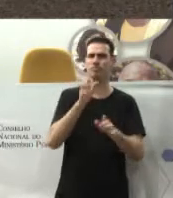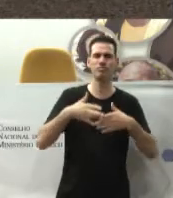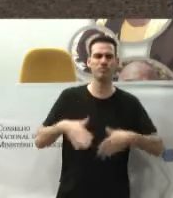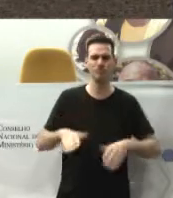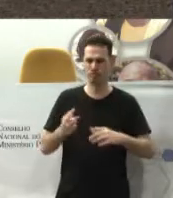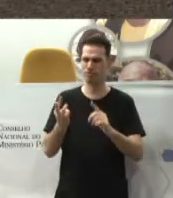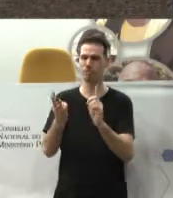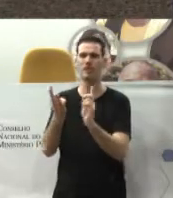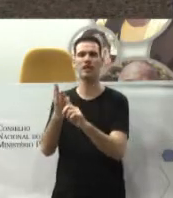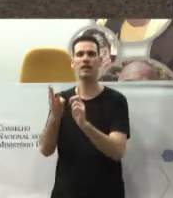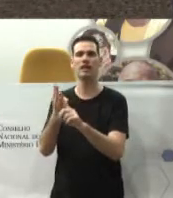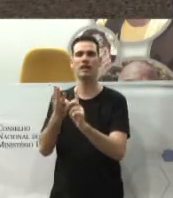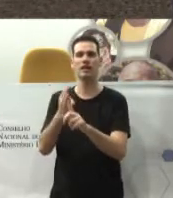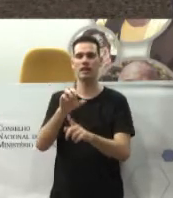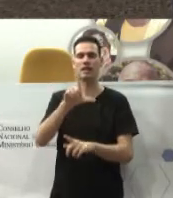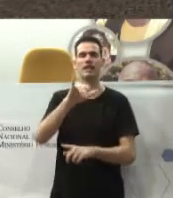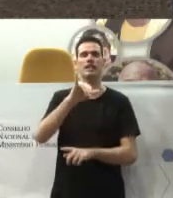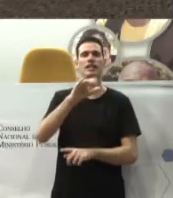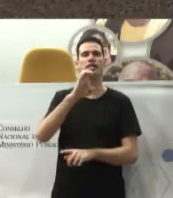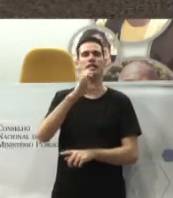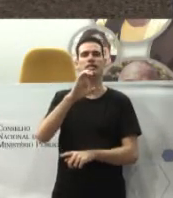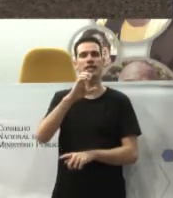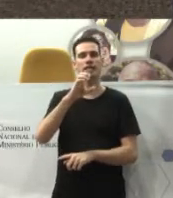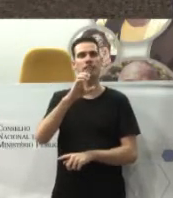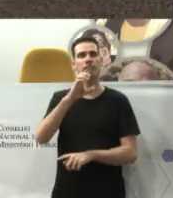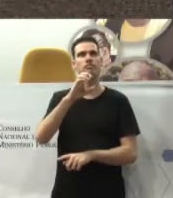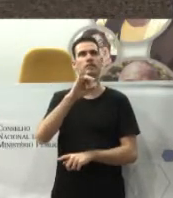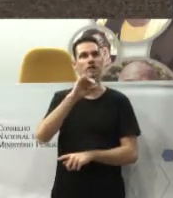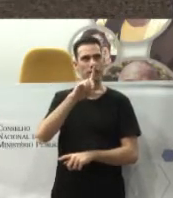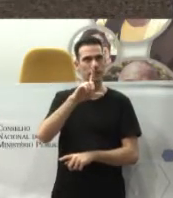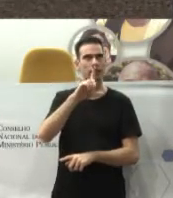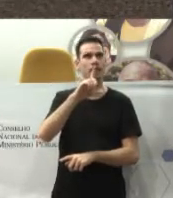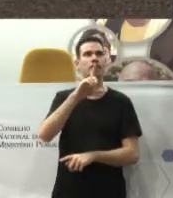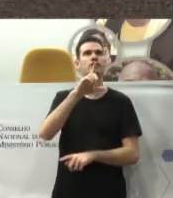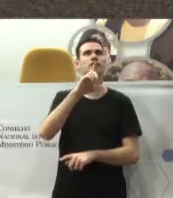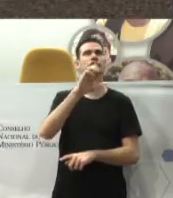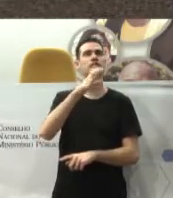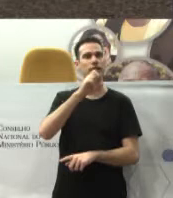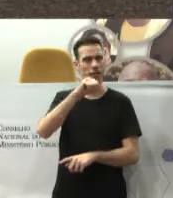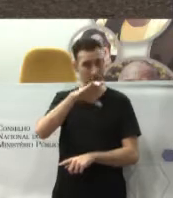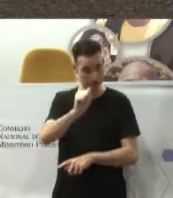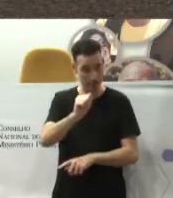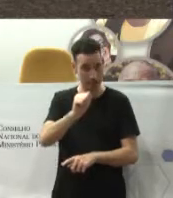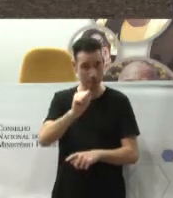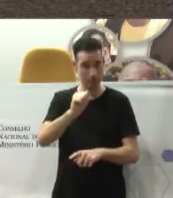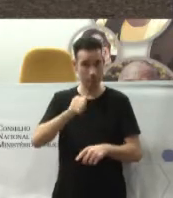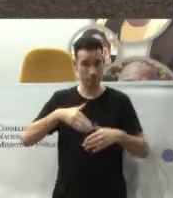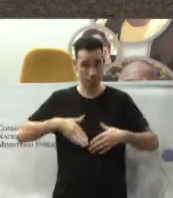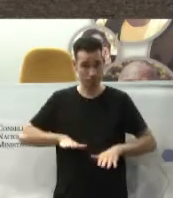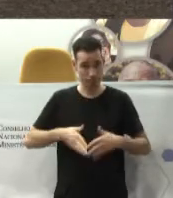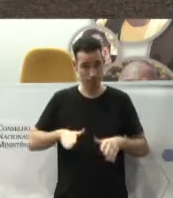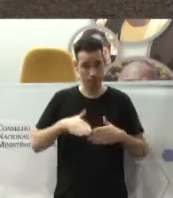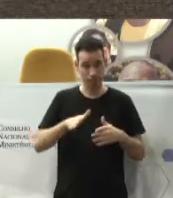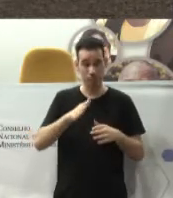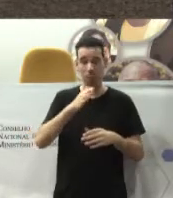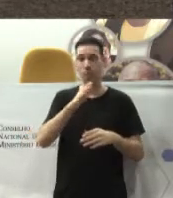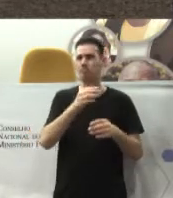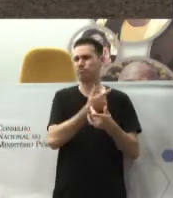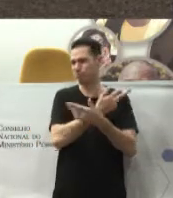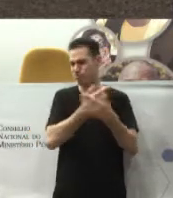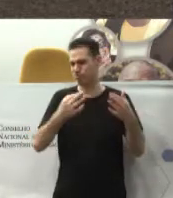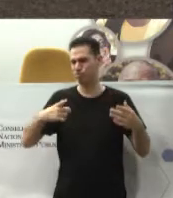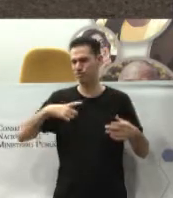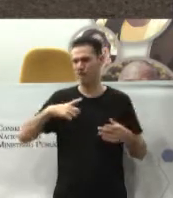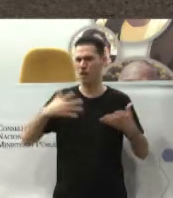maternidades, mudanças de gestão. E as audiências continuam. Na última semana antes do recesso, eu